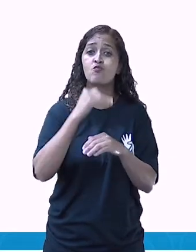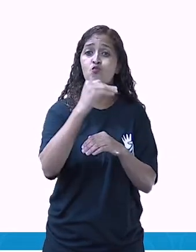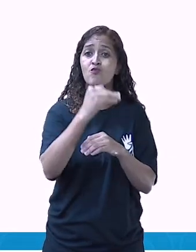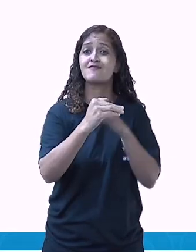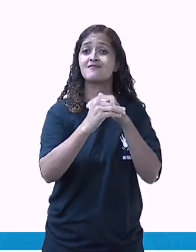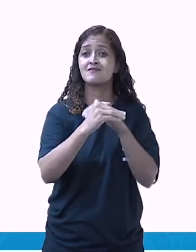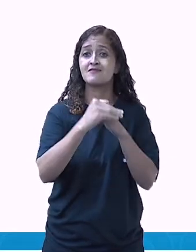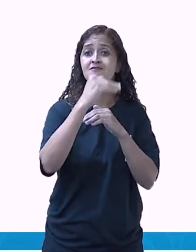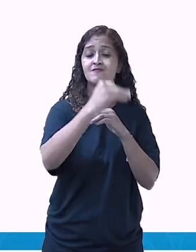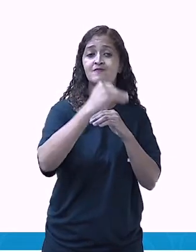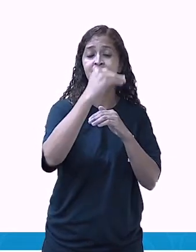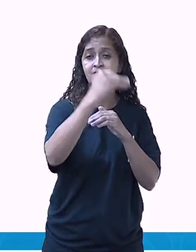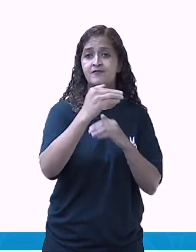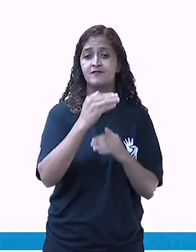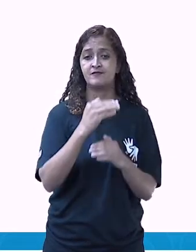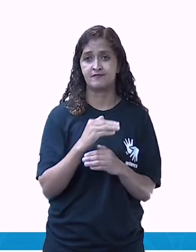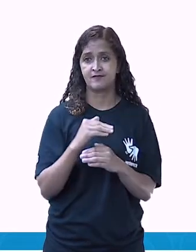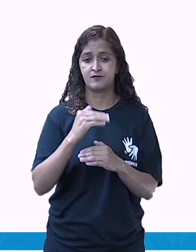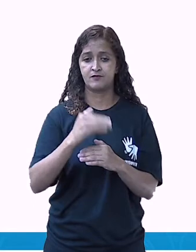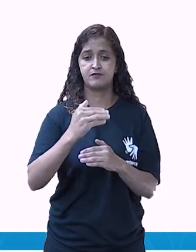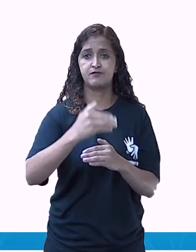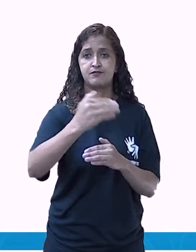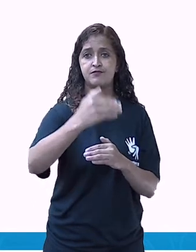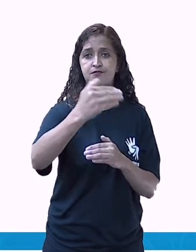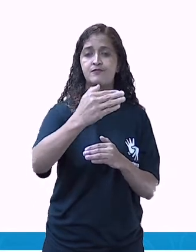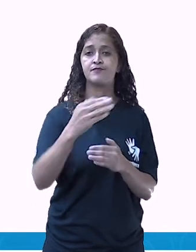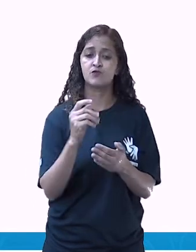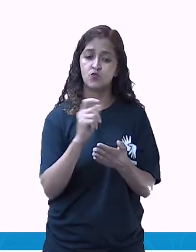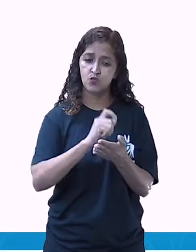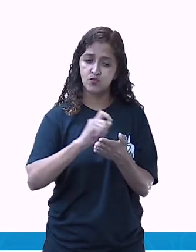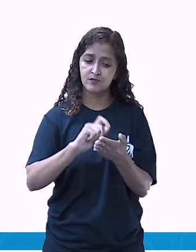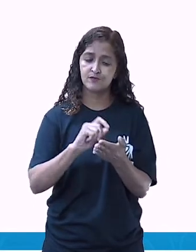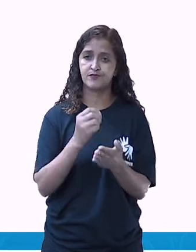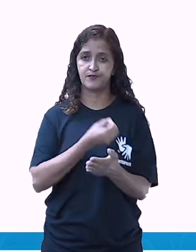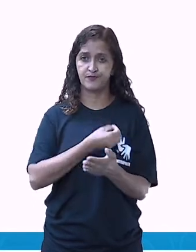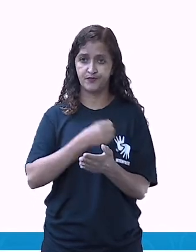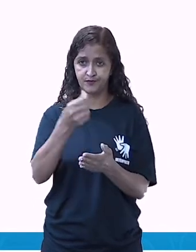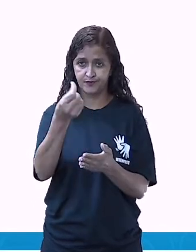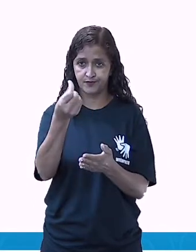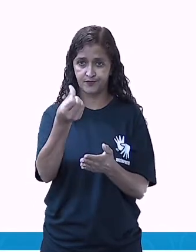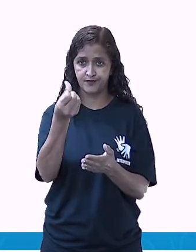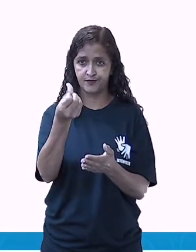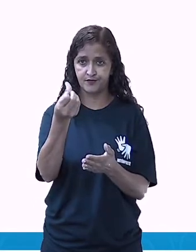aumentam, que crescem, tá? Então, vamos escrever aqui o número 6.